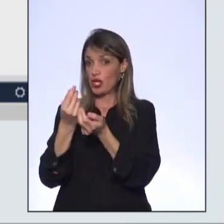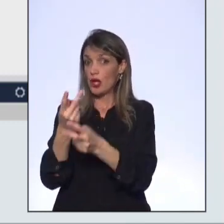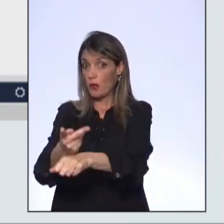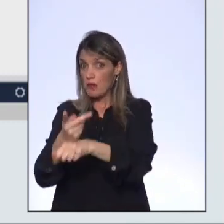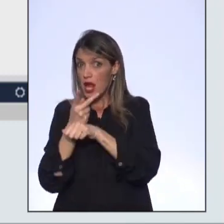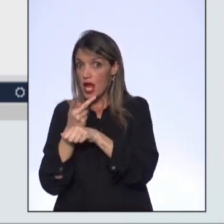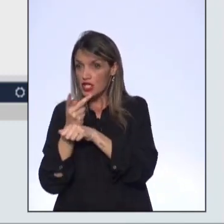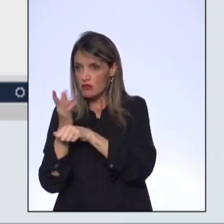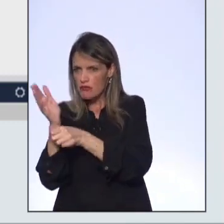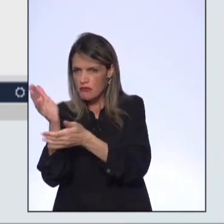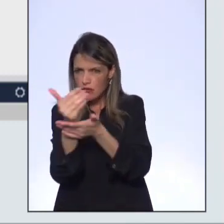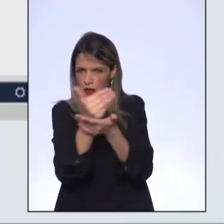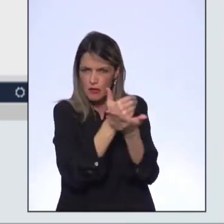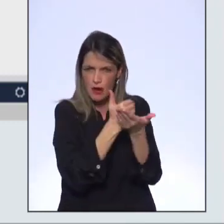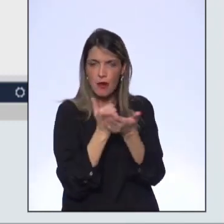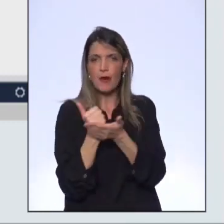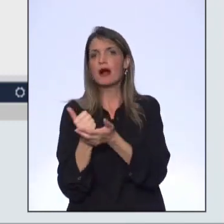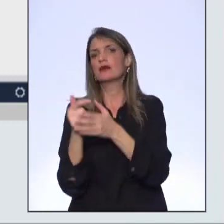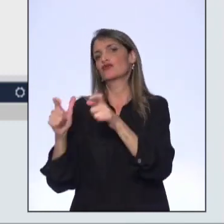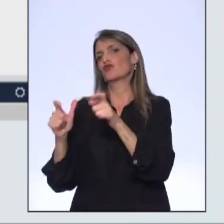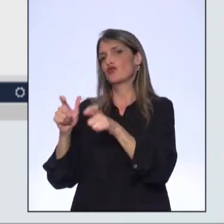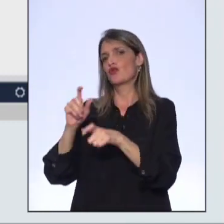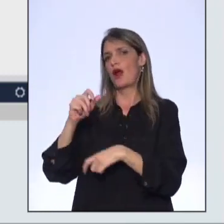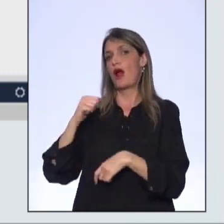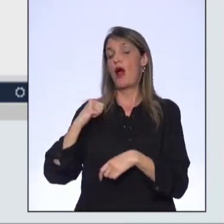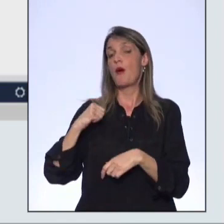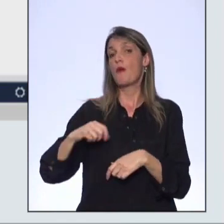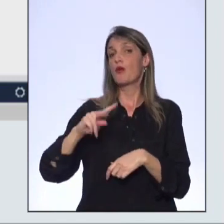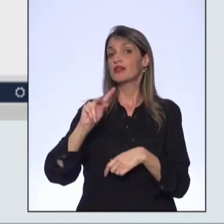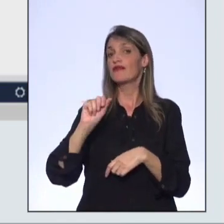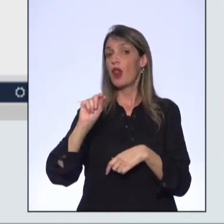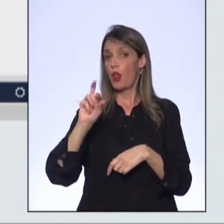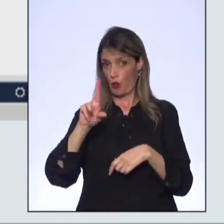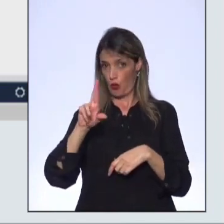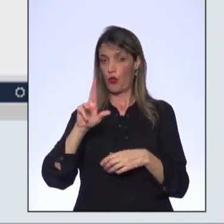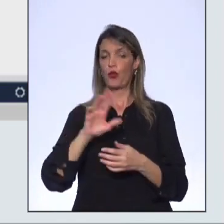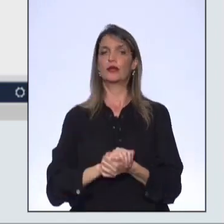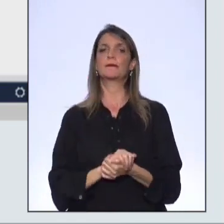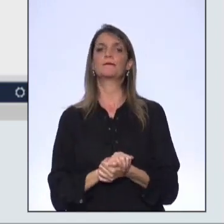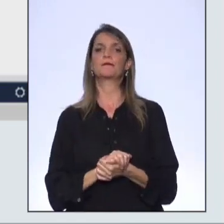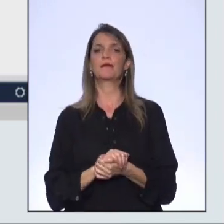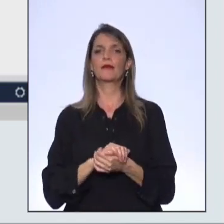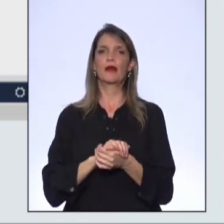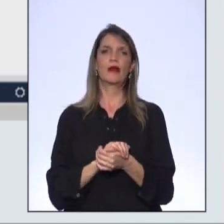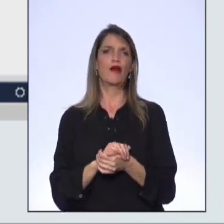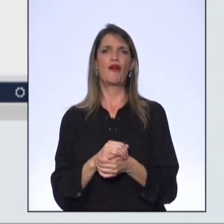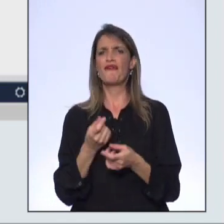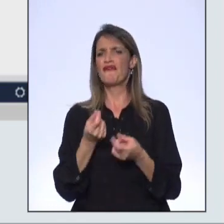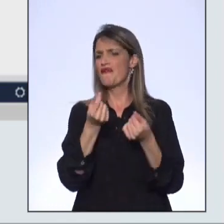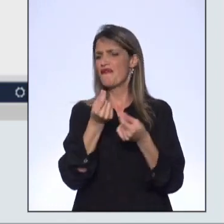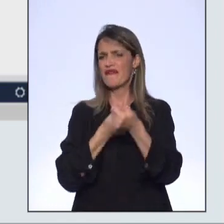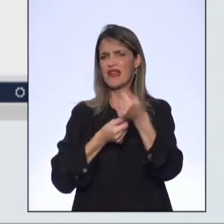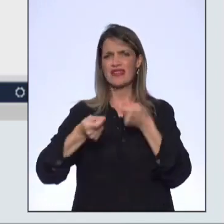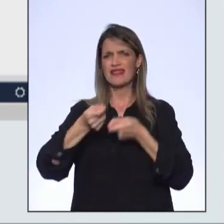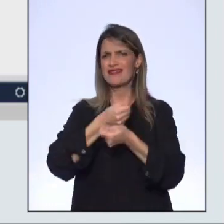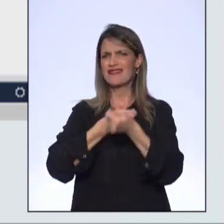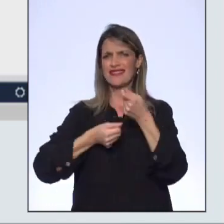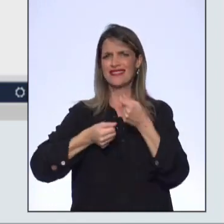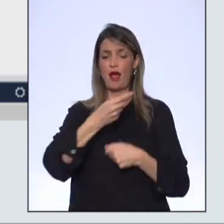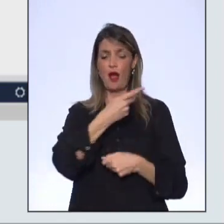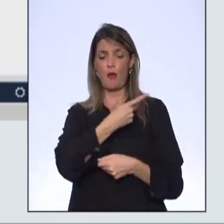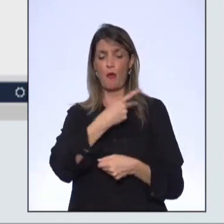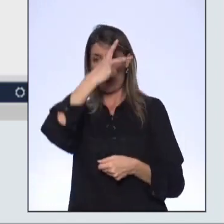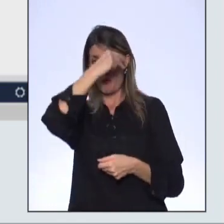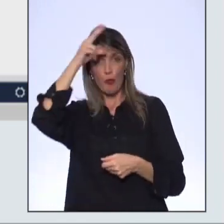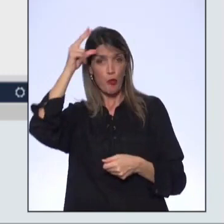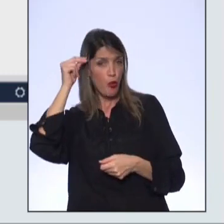especulativas na Bolsa de Valores. Isso provocou a desorganização das finanças públicas, inflação generalizada,